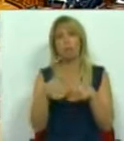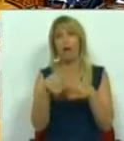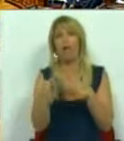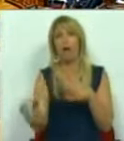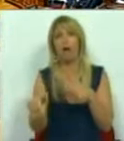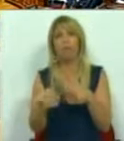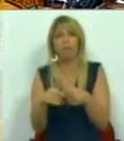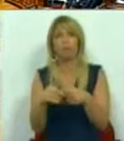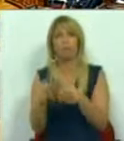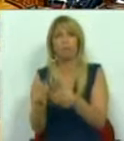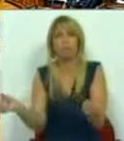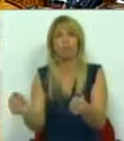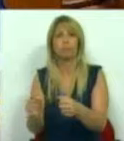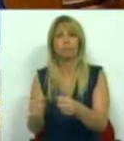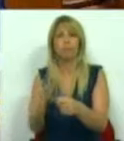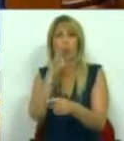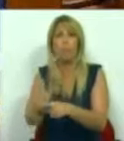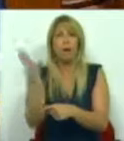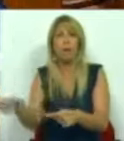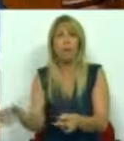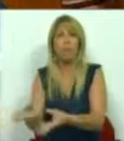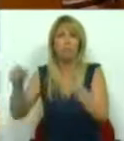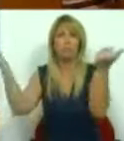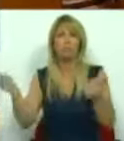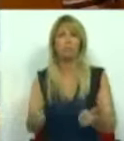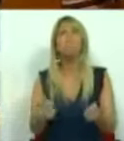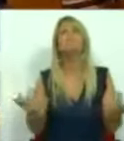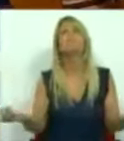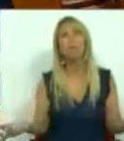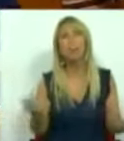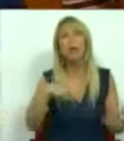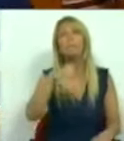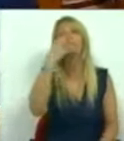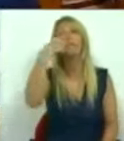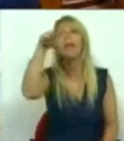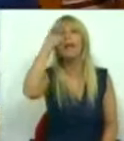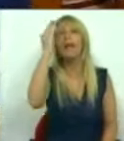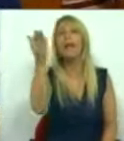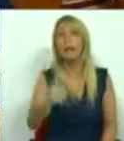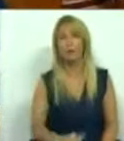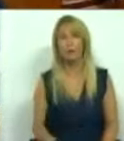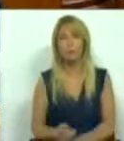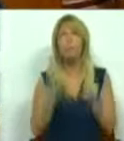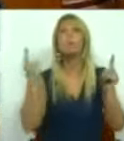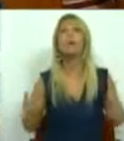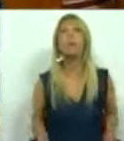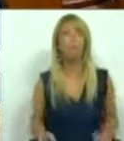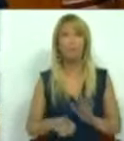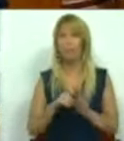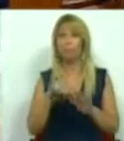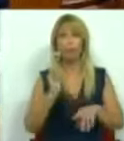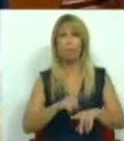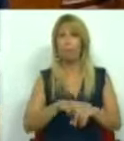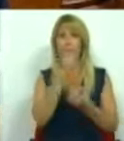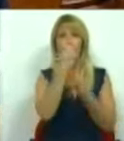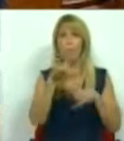atirando a sua concretização para as calendas. Pois bem, enganaram-se. Enganaram-se porque, sem perder tempo, as primeiras medidas estão